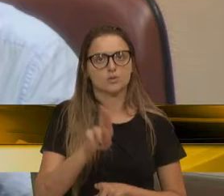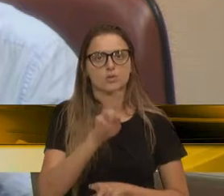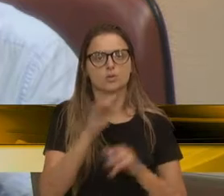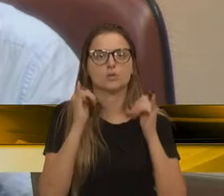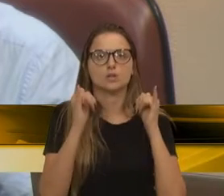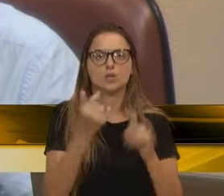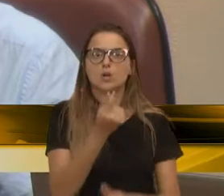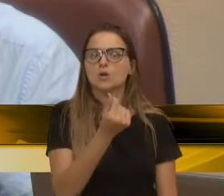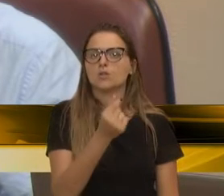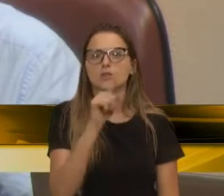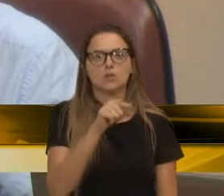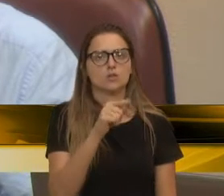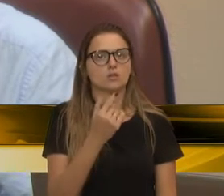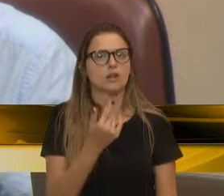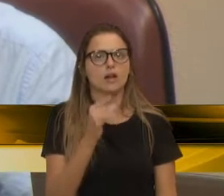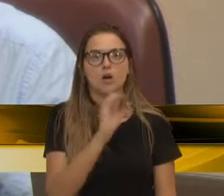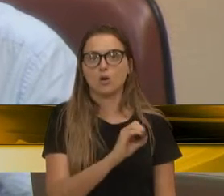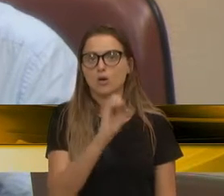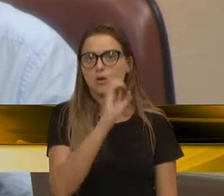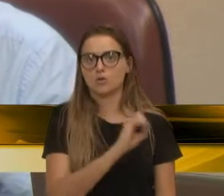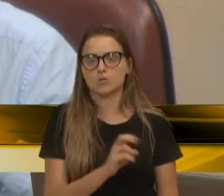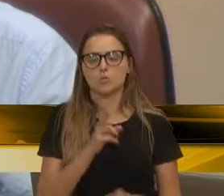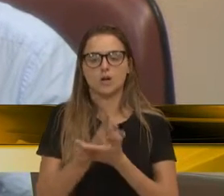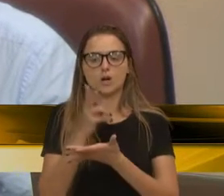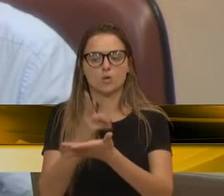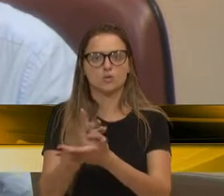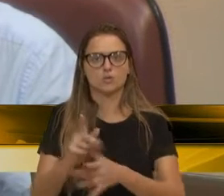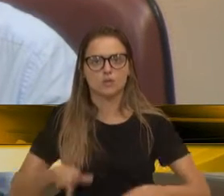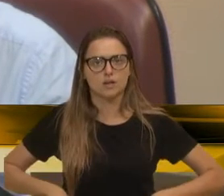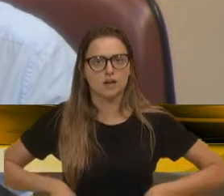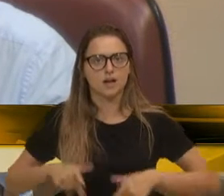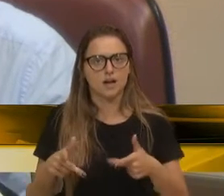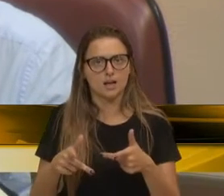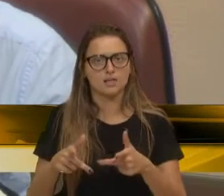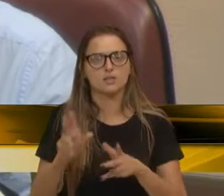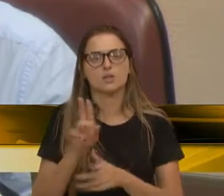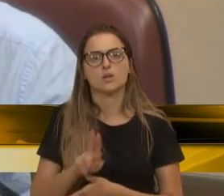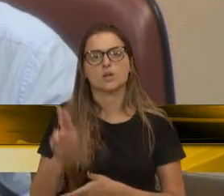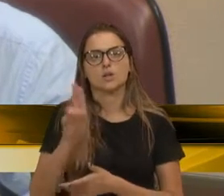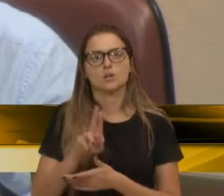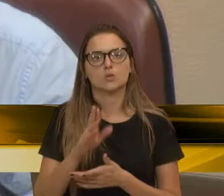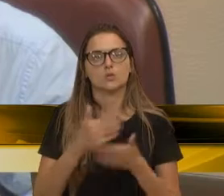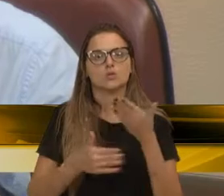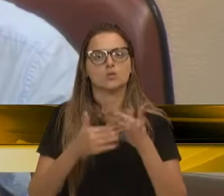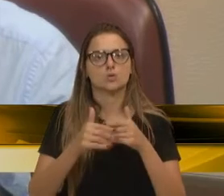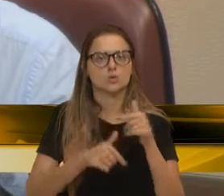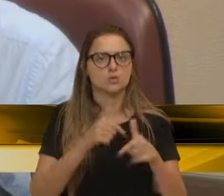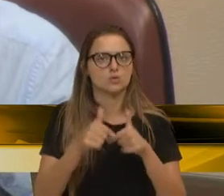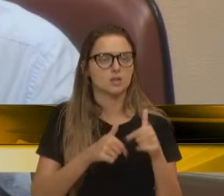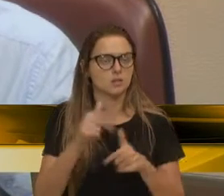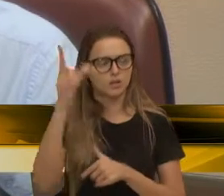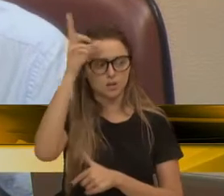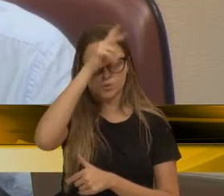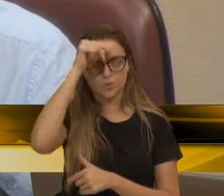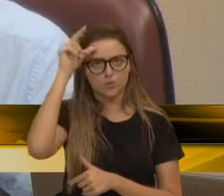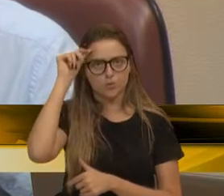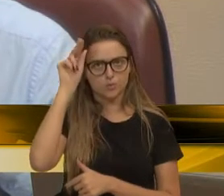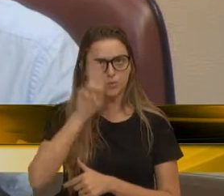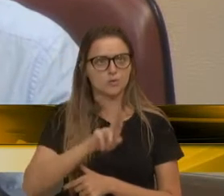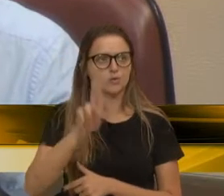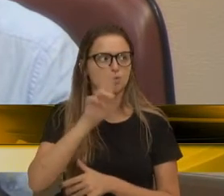preço suficiente para assegurar a regularidade a continuidade e atualidade do serviço público de transporte coletivo urbano